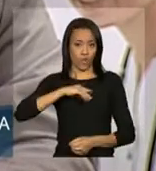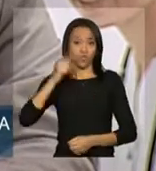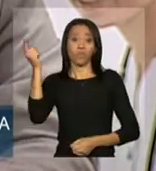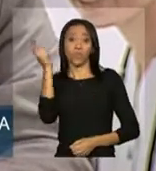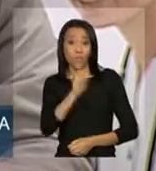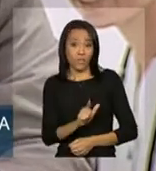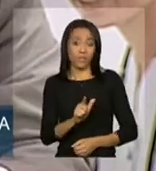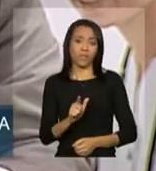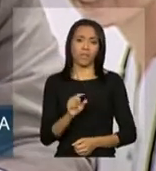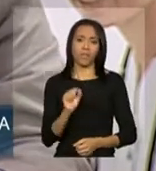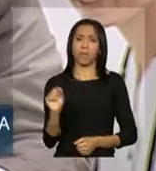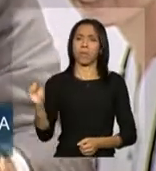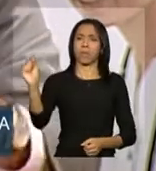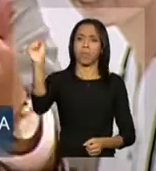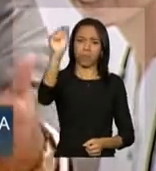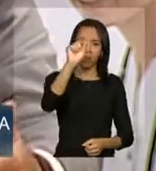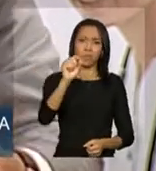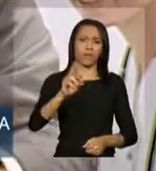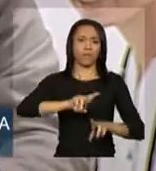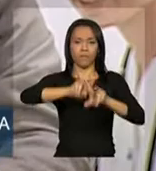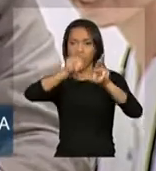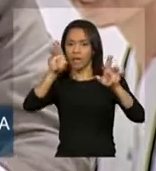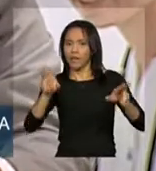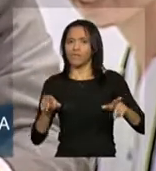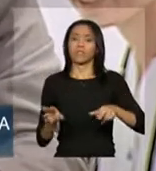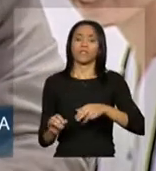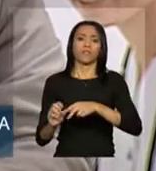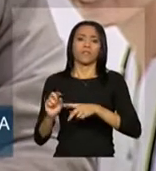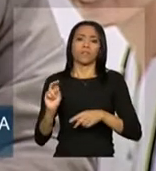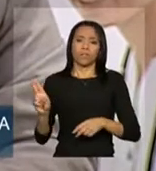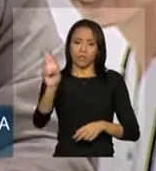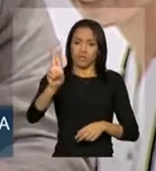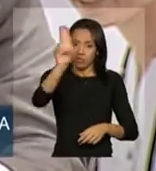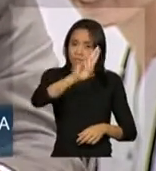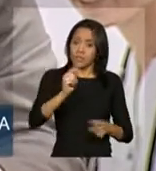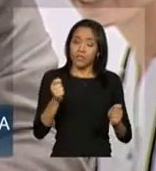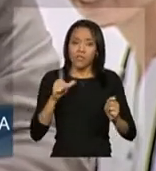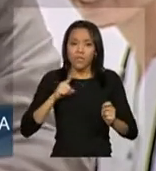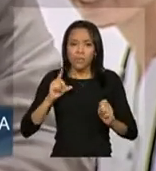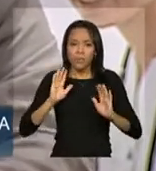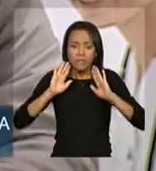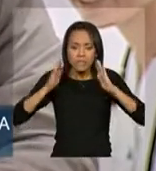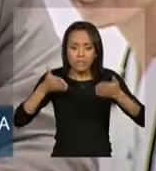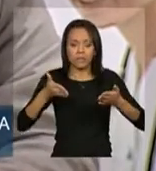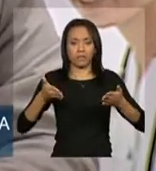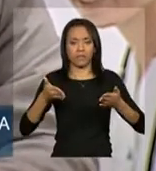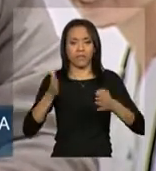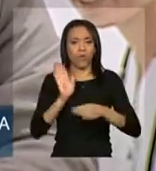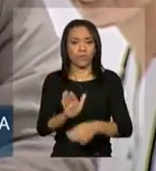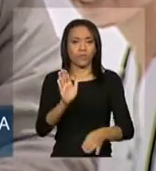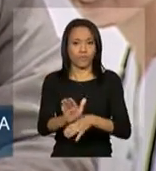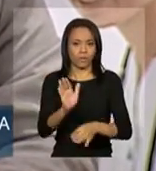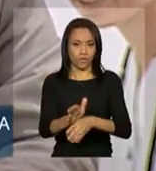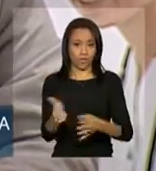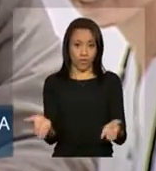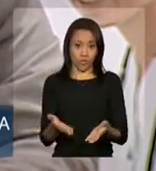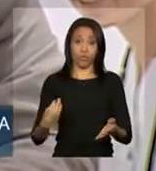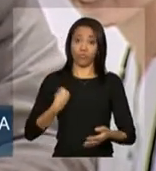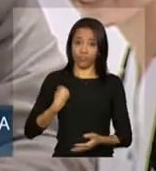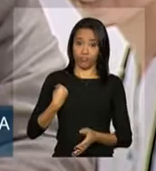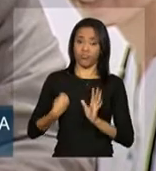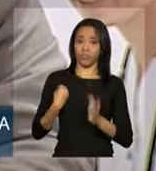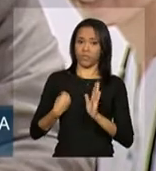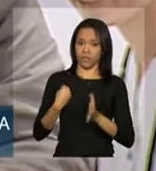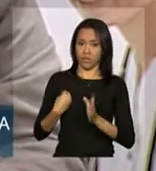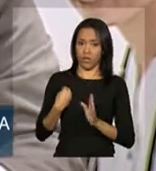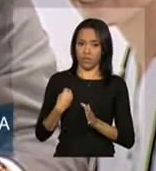instituições que TM uma uma trajetória uma uma uma história de formação no campo da atenção básica que vão somar com as Universidades que hoje já existem e estão